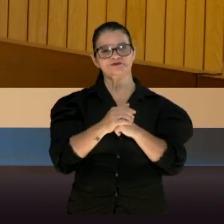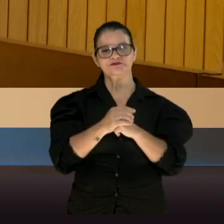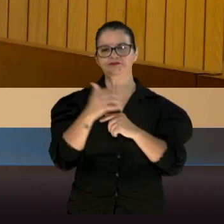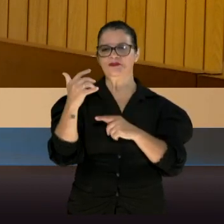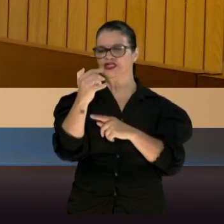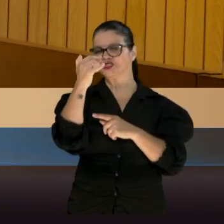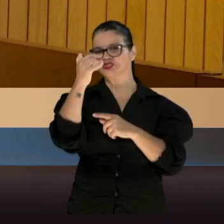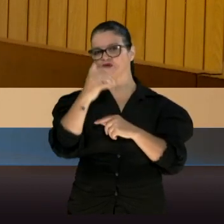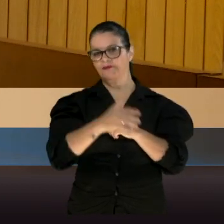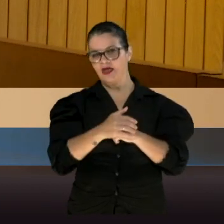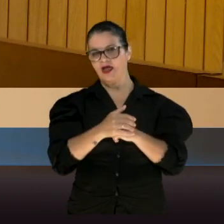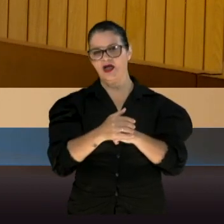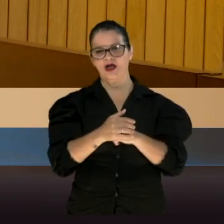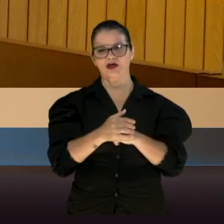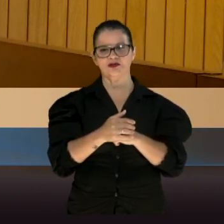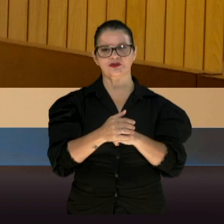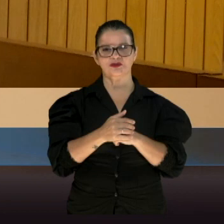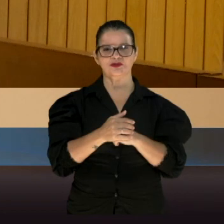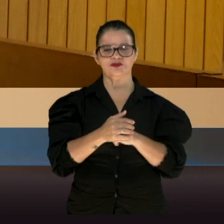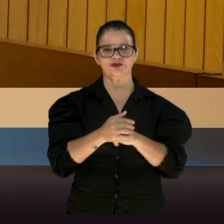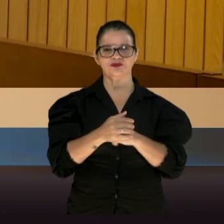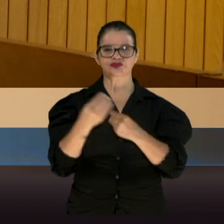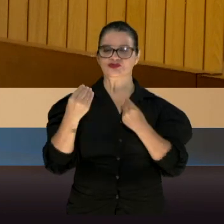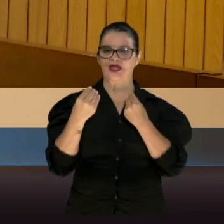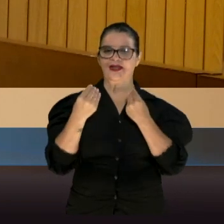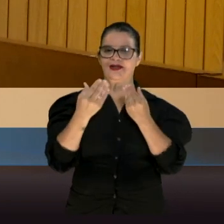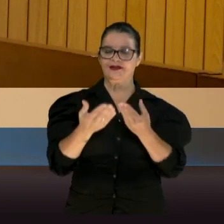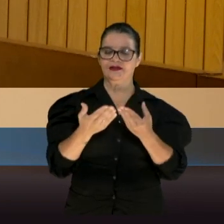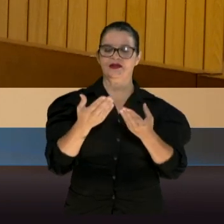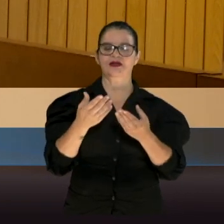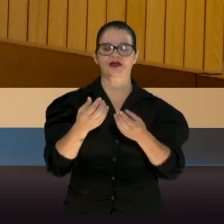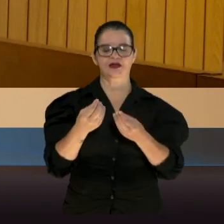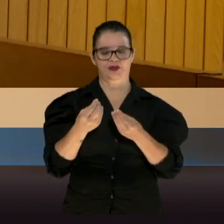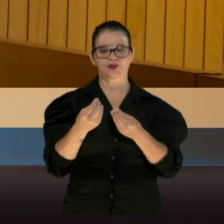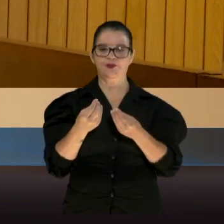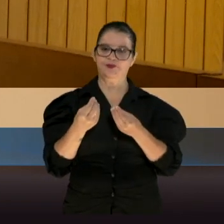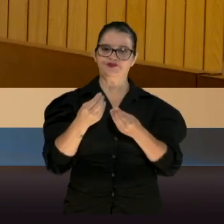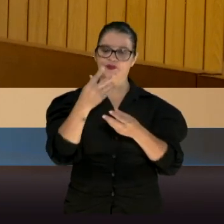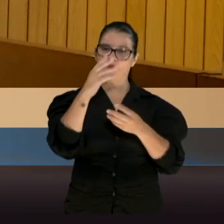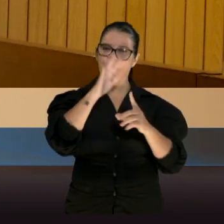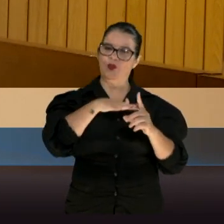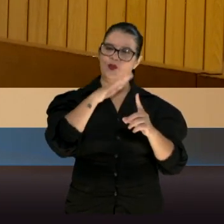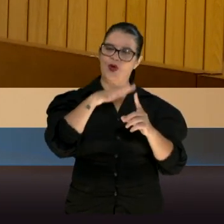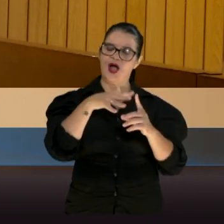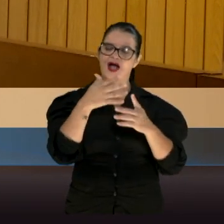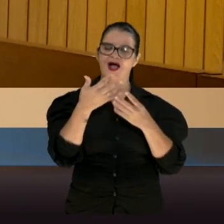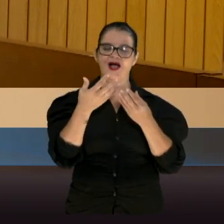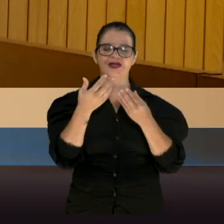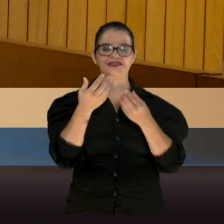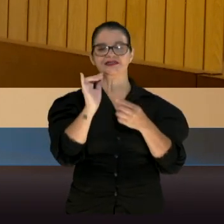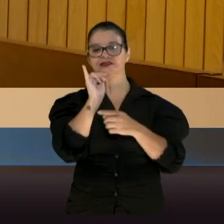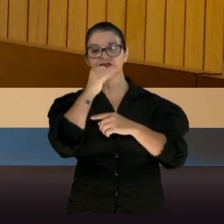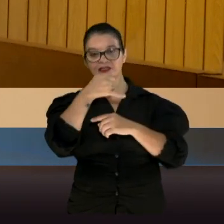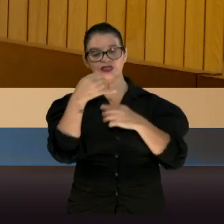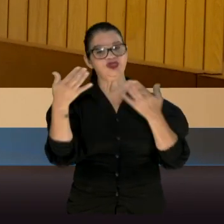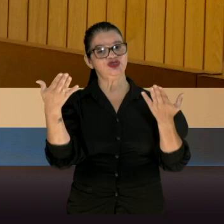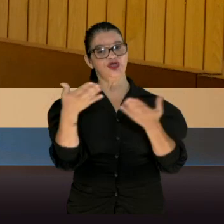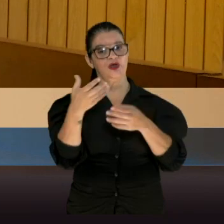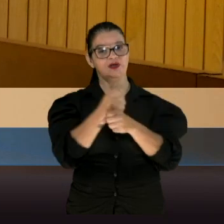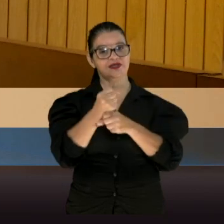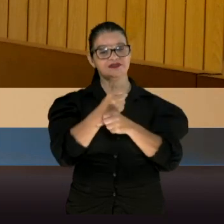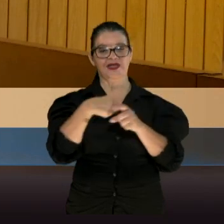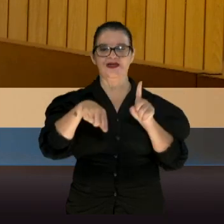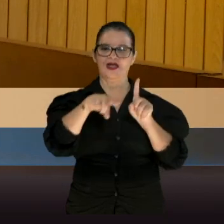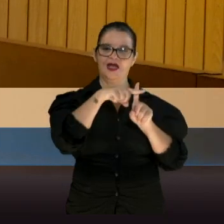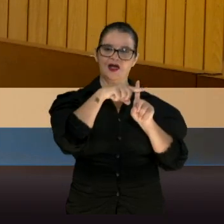disparos de armas. Estarei entregando uma comenda esse ano, bem triste, né? A Cruz